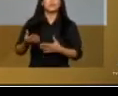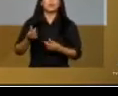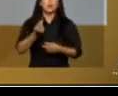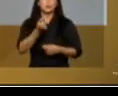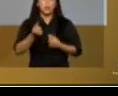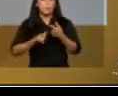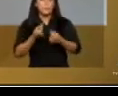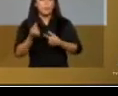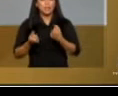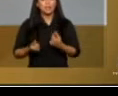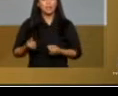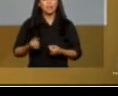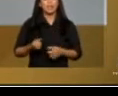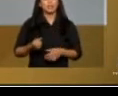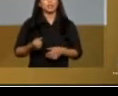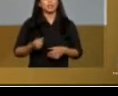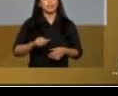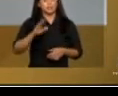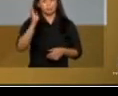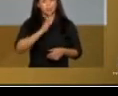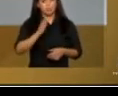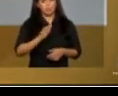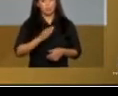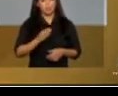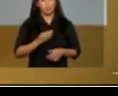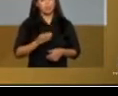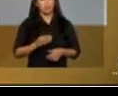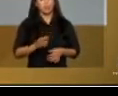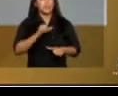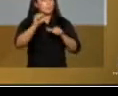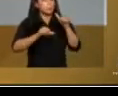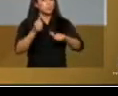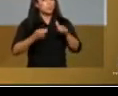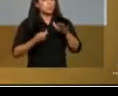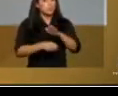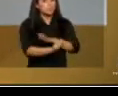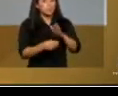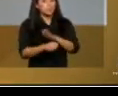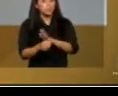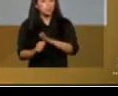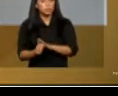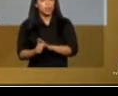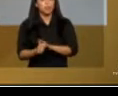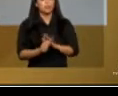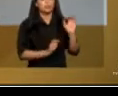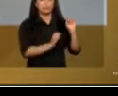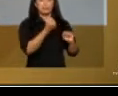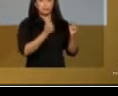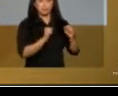processo de desinvestimento da Petrobras na área de refino. Resposta: